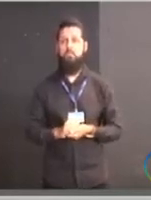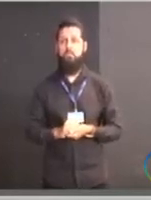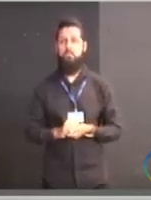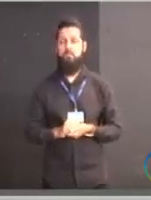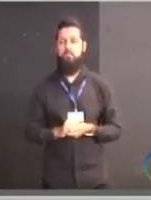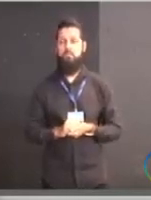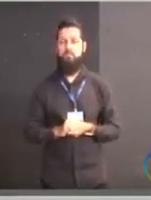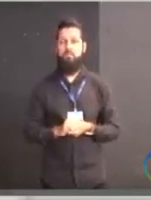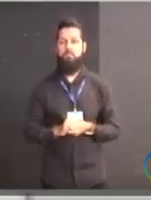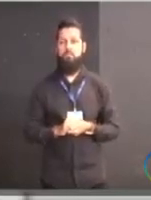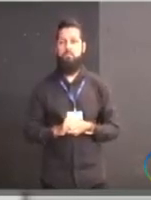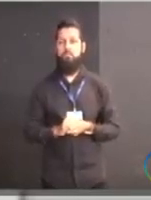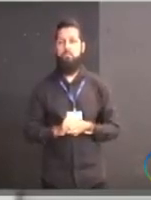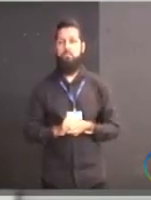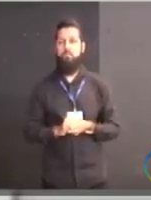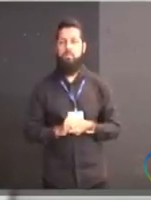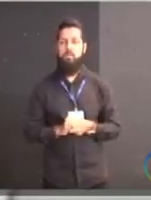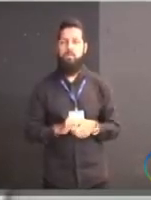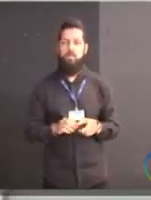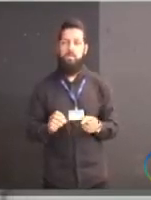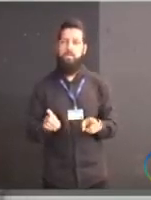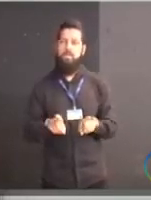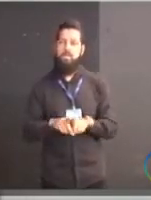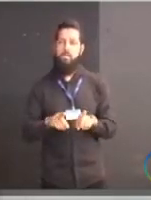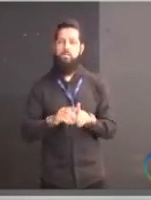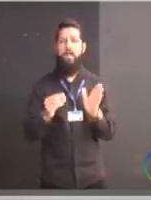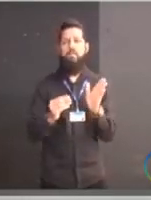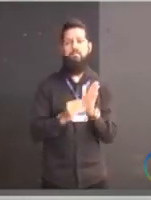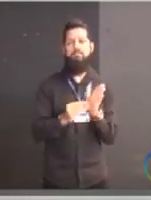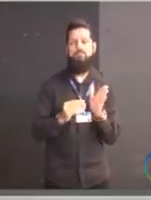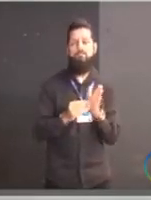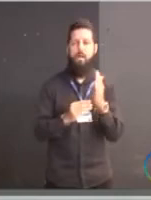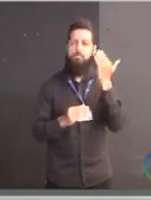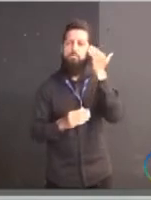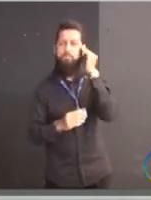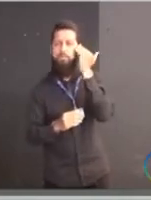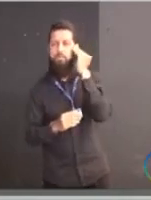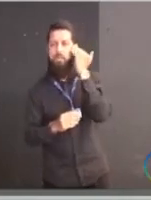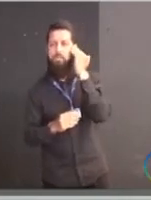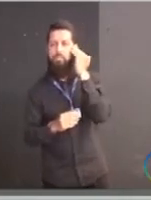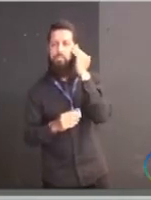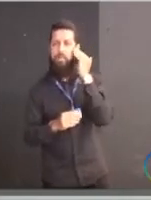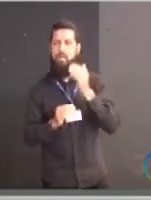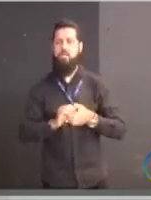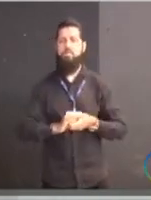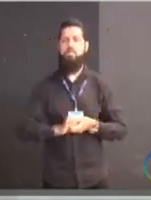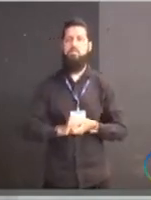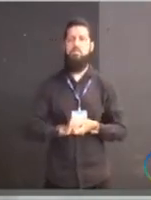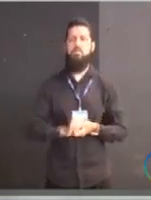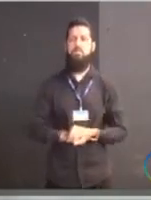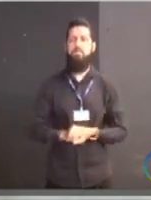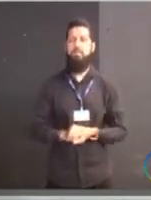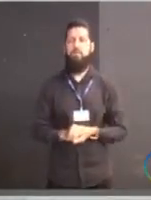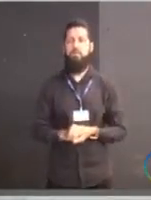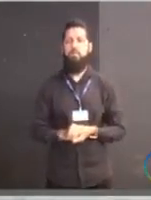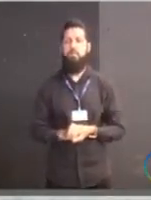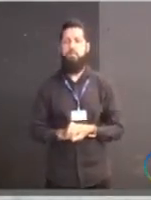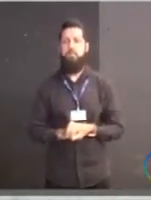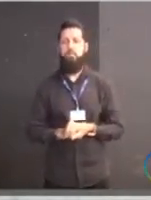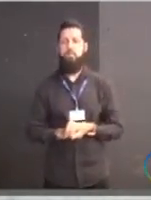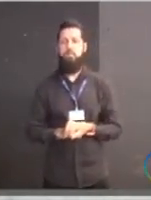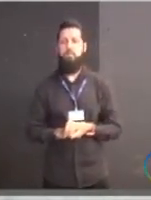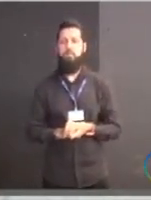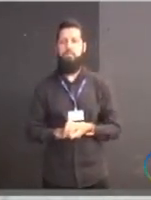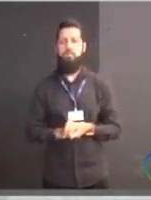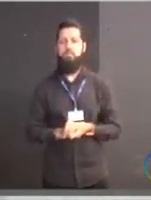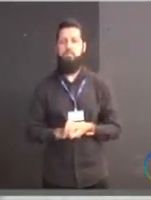falta mesmo de compreensão de grande parte dos nossos companheiros no tocante à significação de uma personalidade espiritual como a